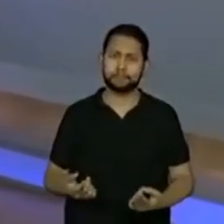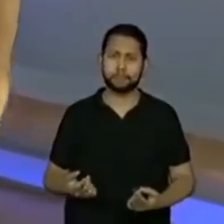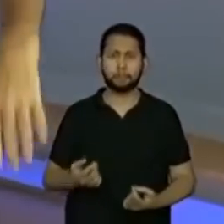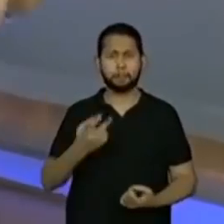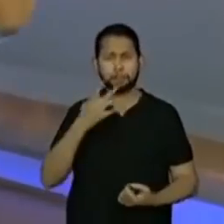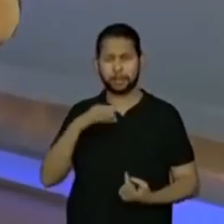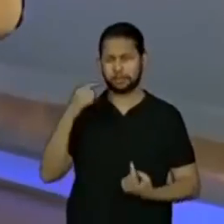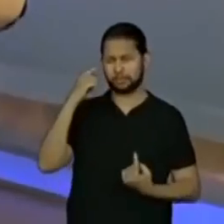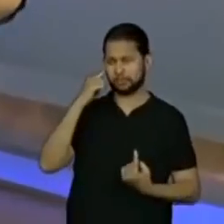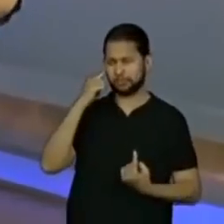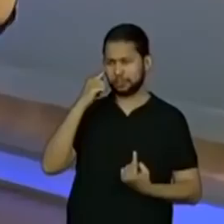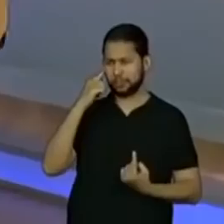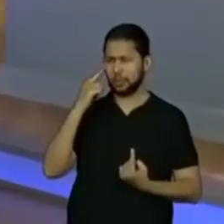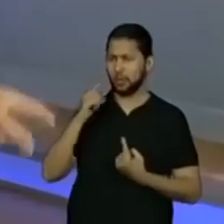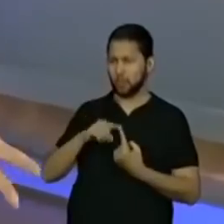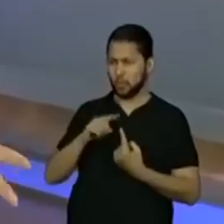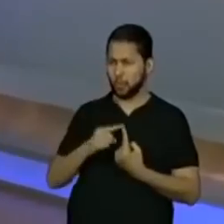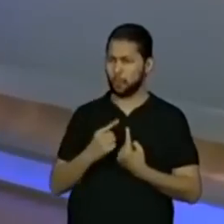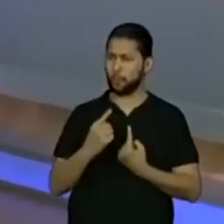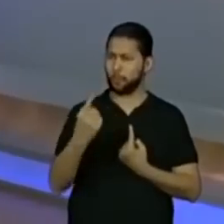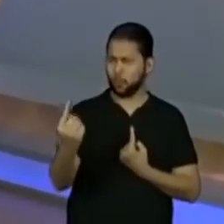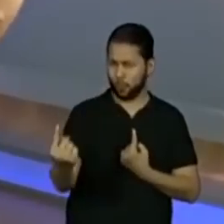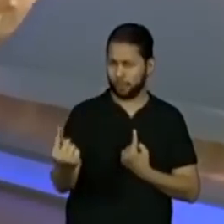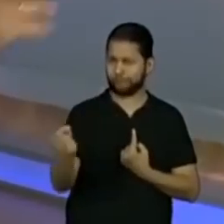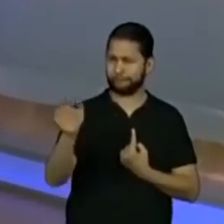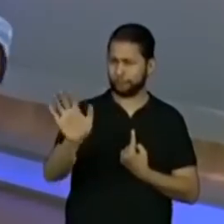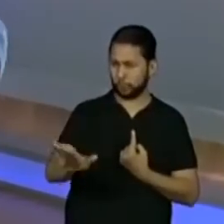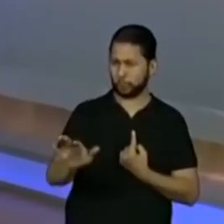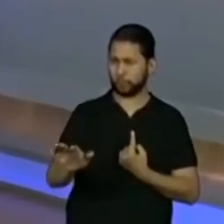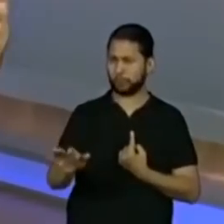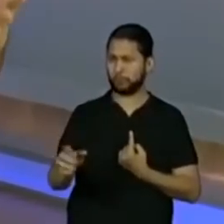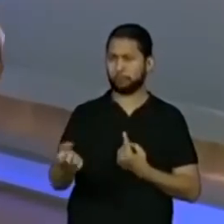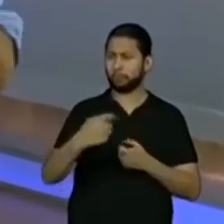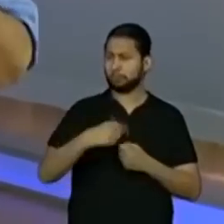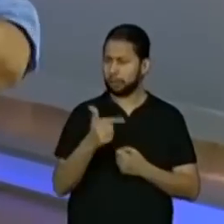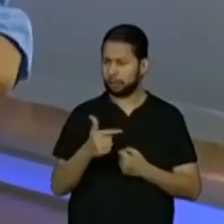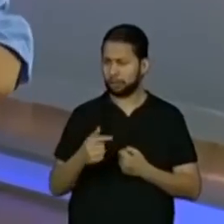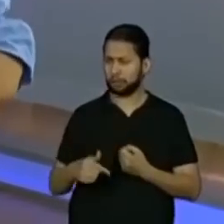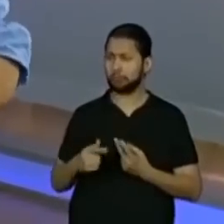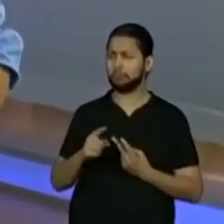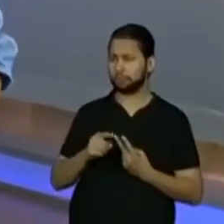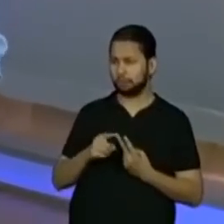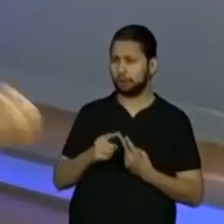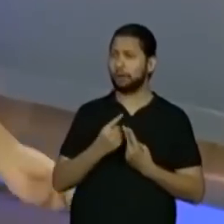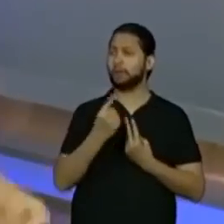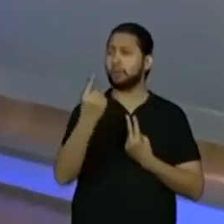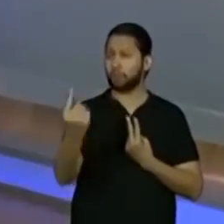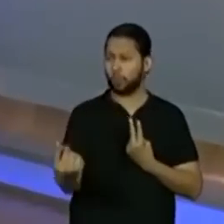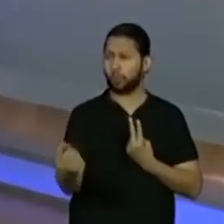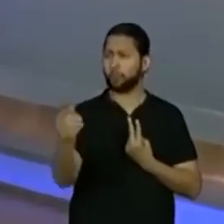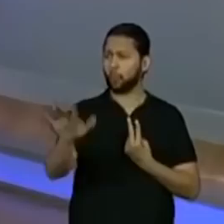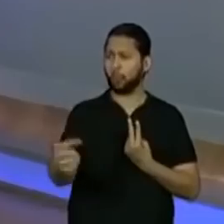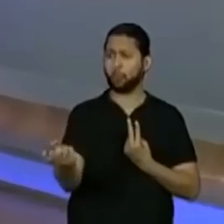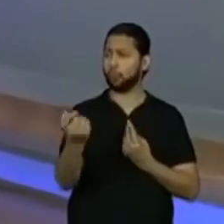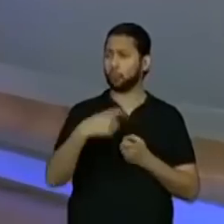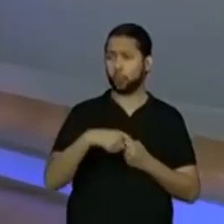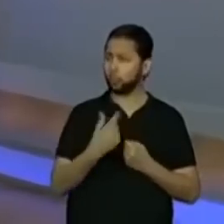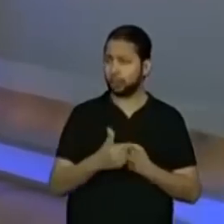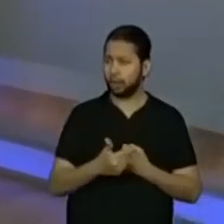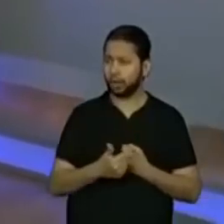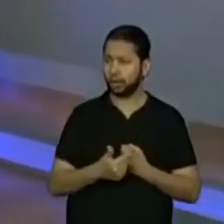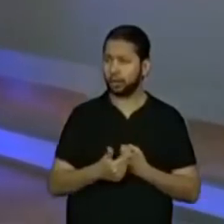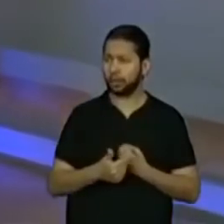tempo, o filho mais novo falou: eu quero participar, eu quero ir atrás dos meus irmãos. Mas o